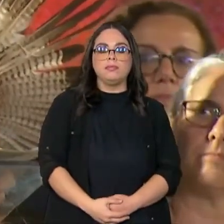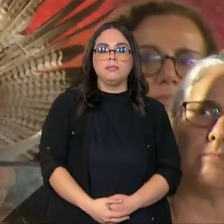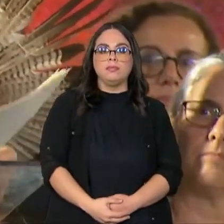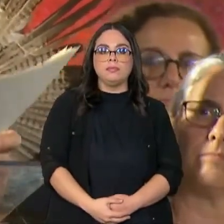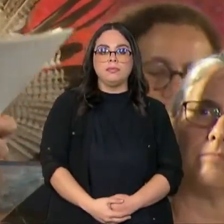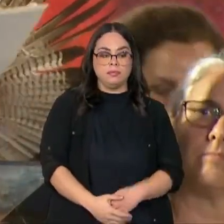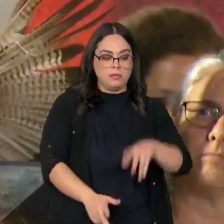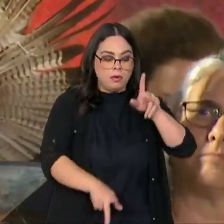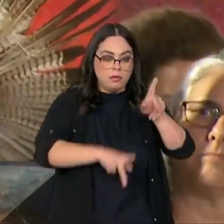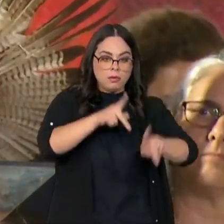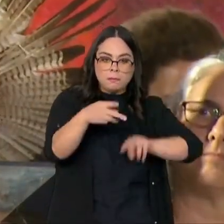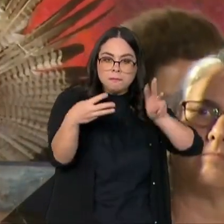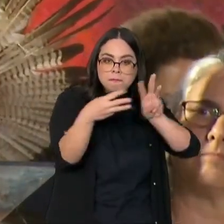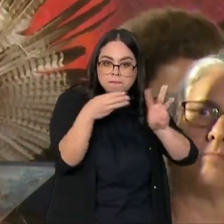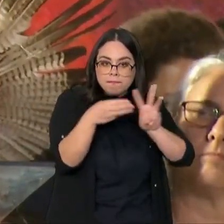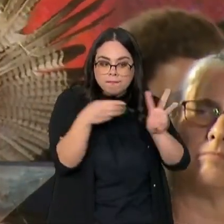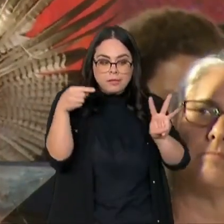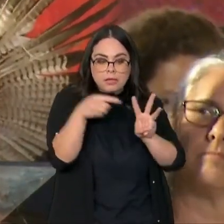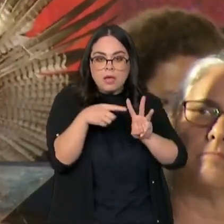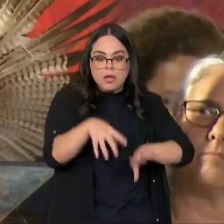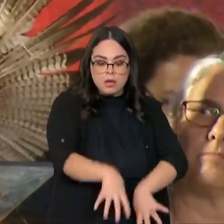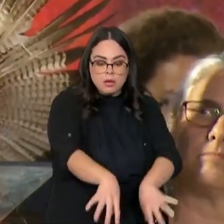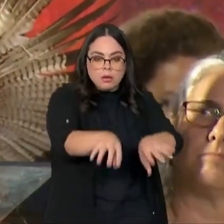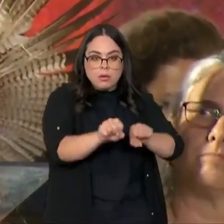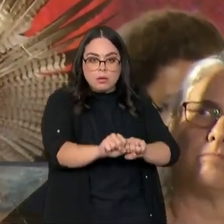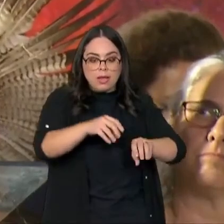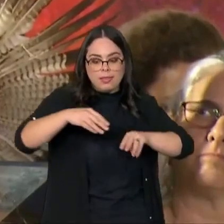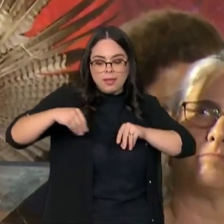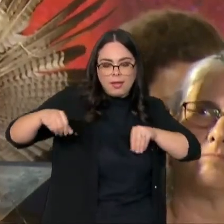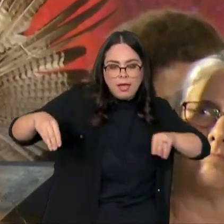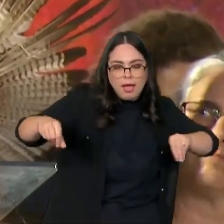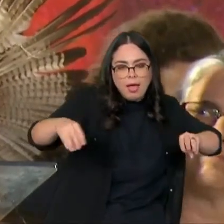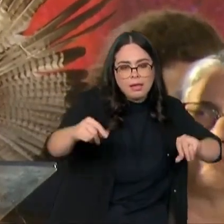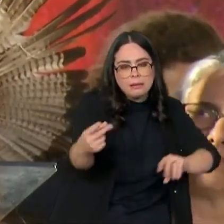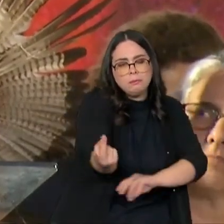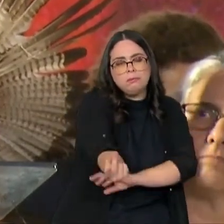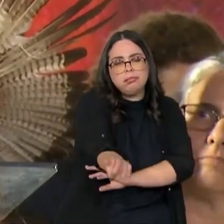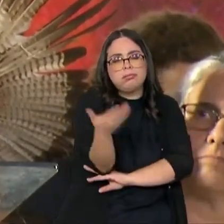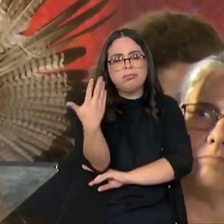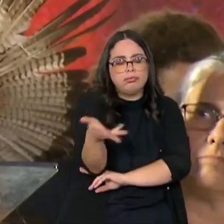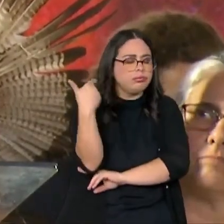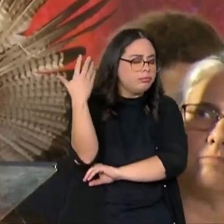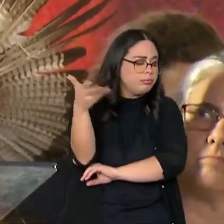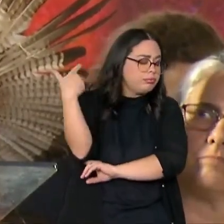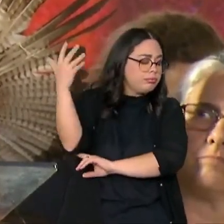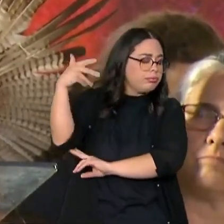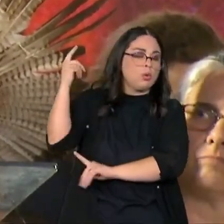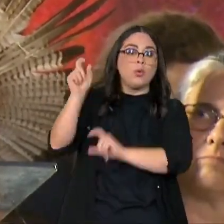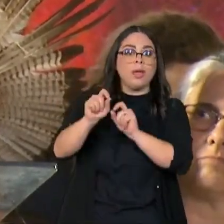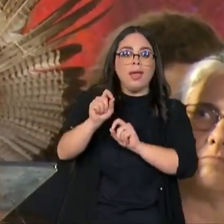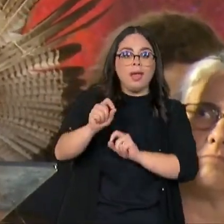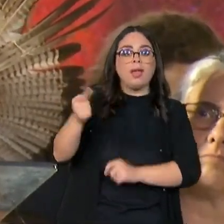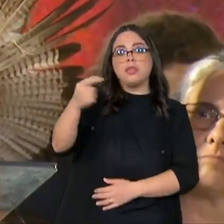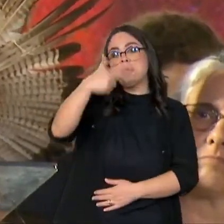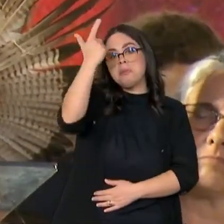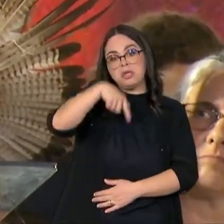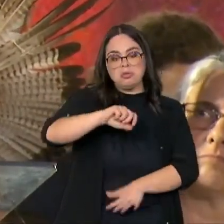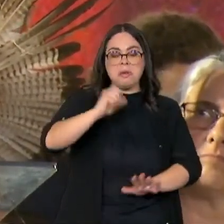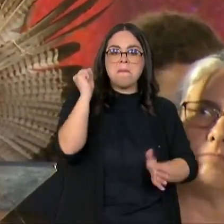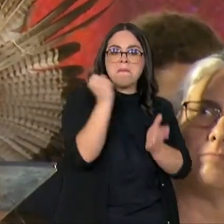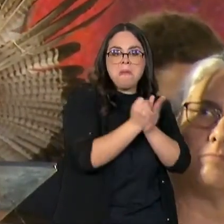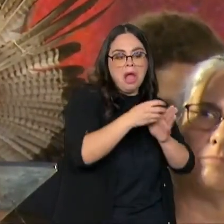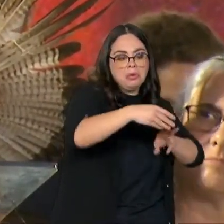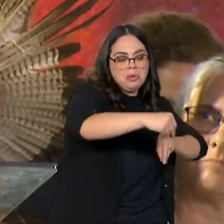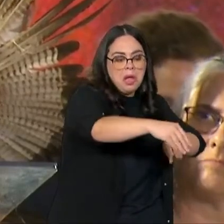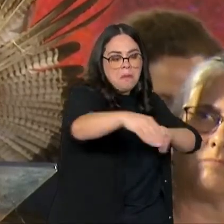Os povos indígenas ocupavam essas terras muito, mas muito antes do que o marco